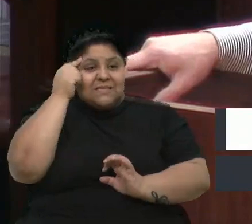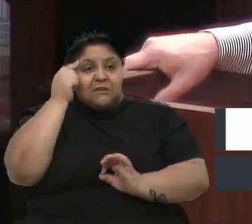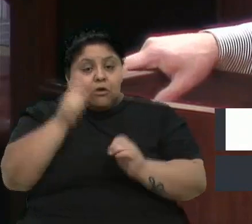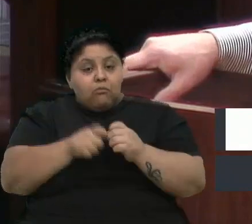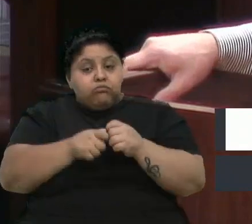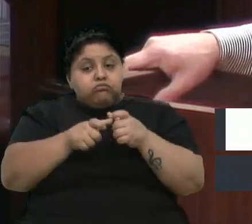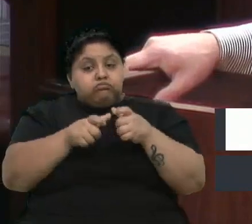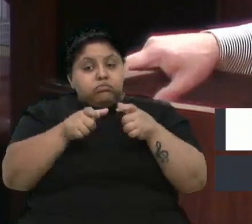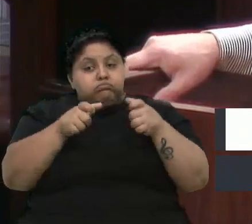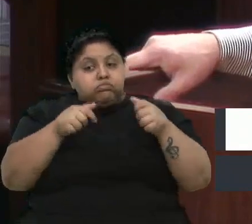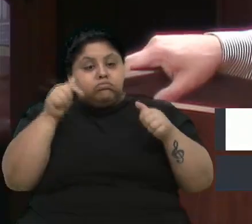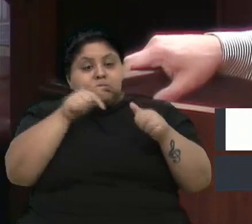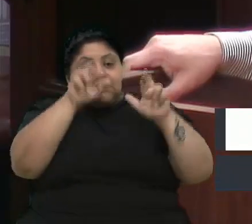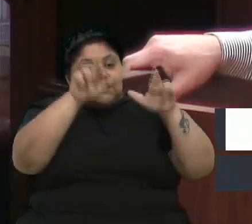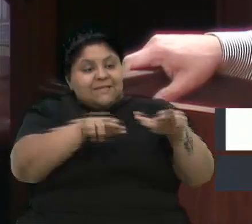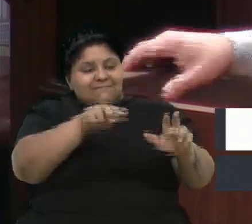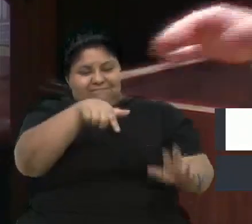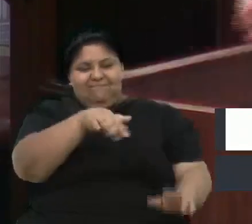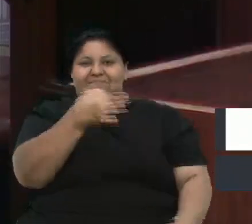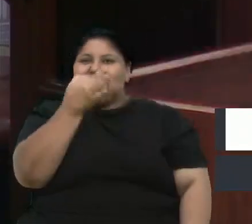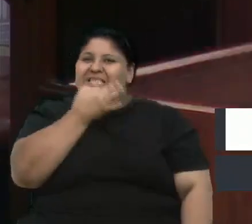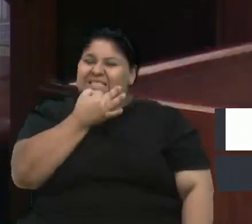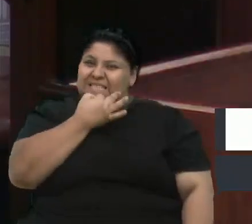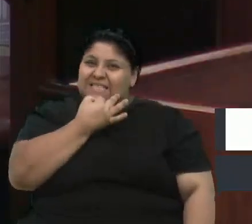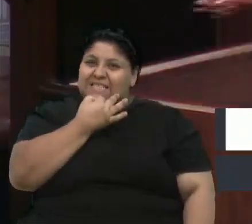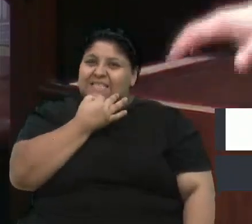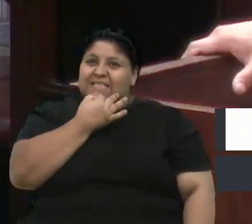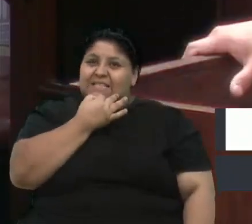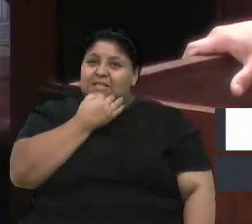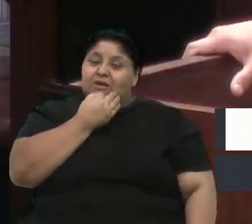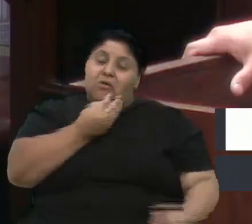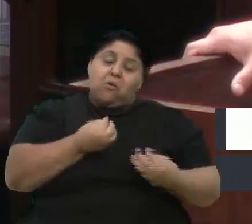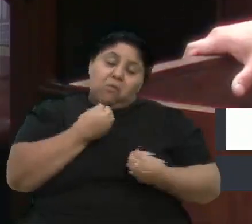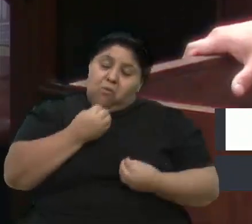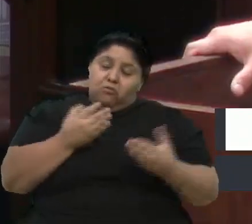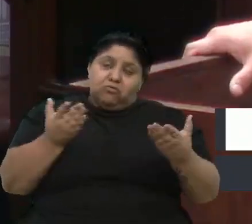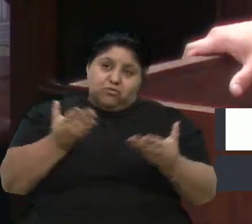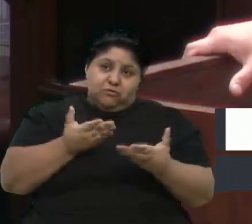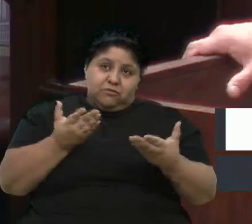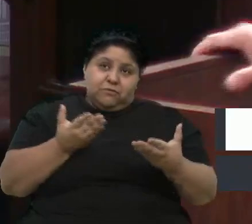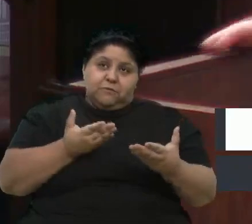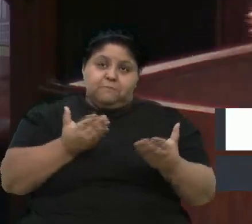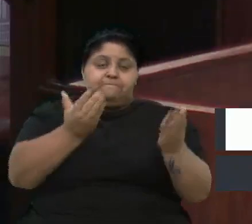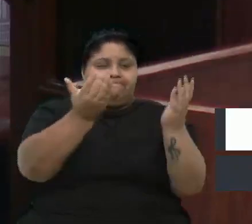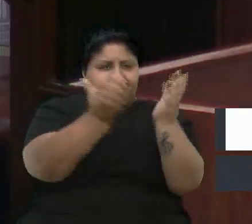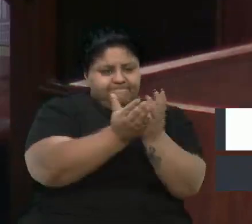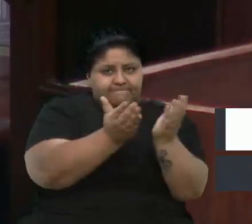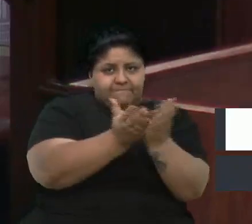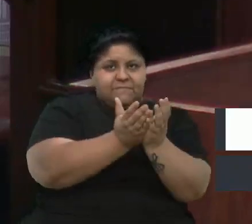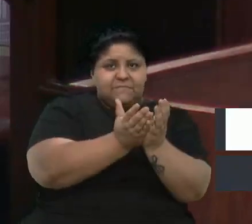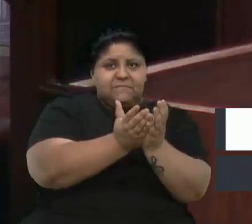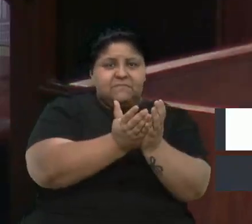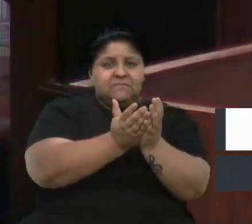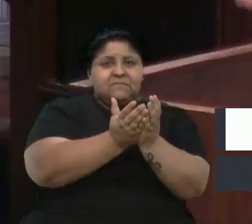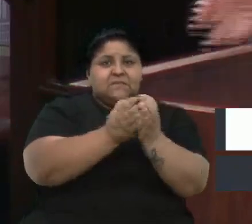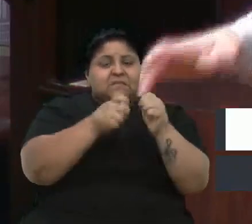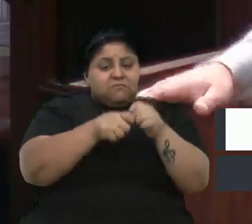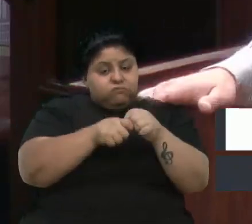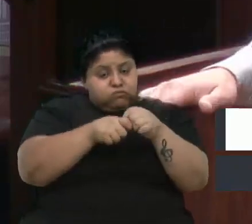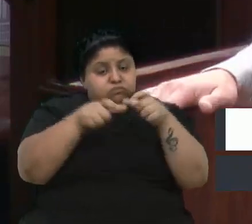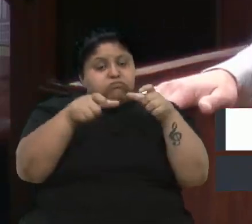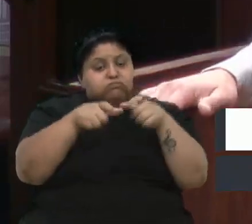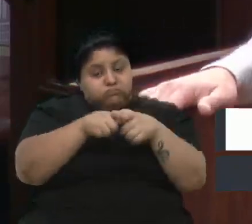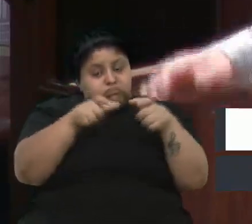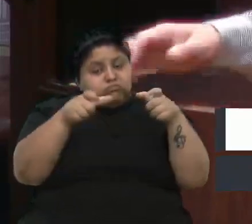região. Caxias do Sul, conforme já tem estudos, vai crescer, vai